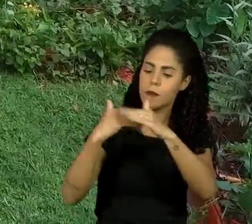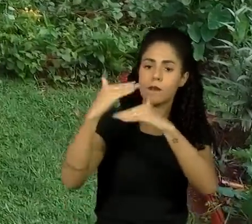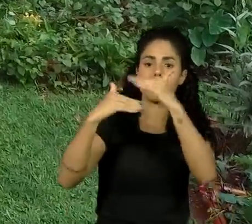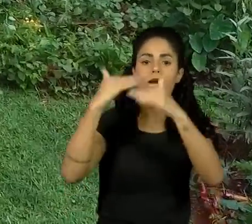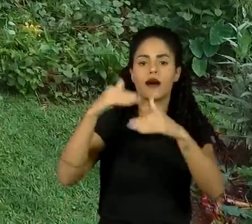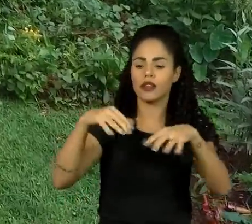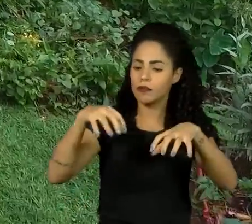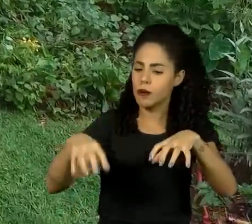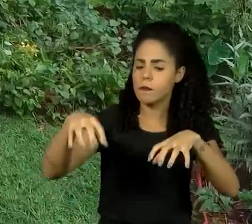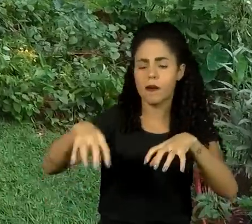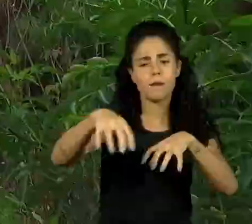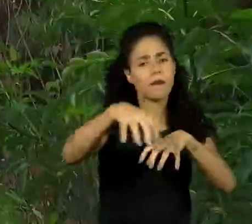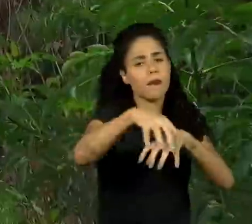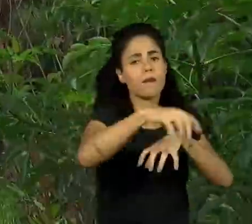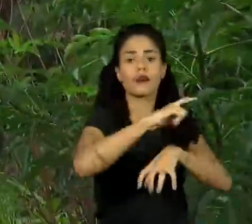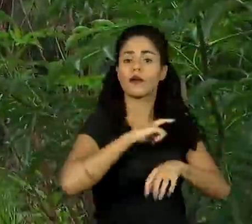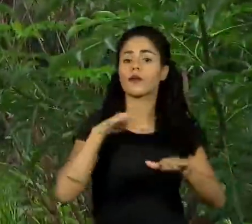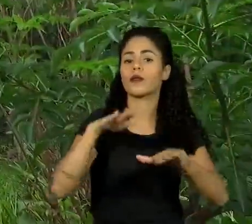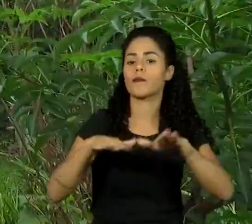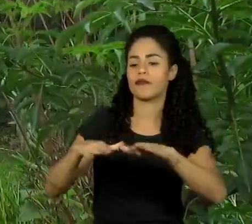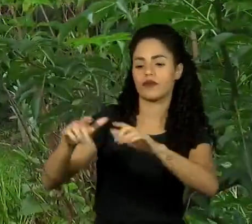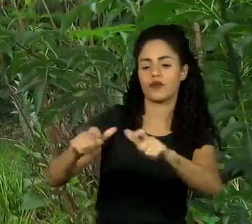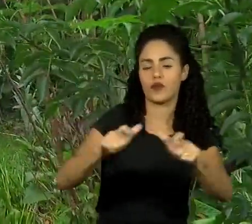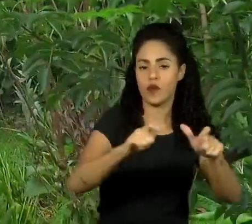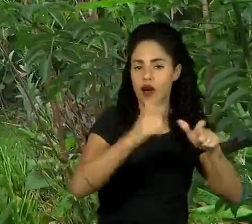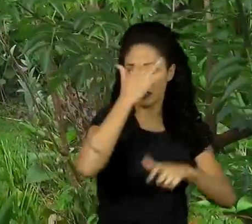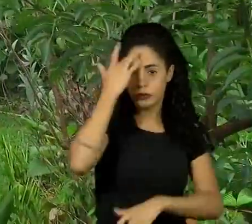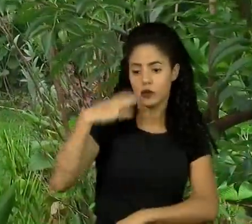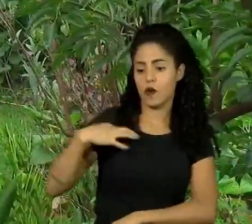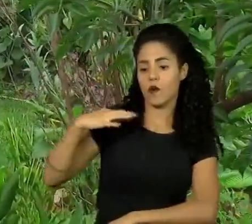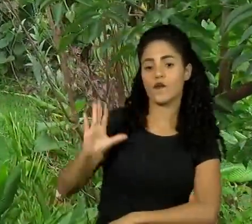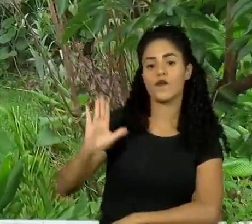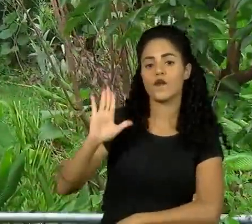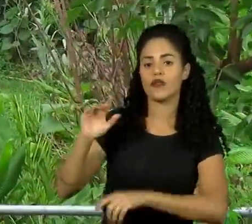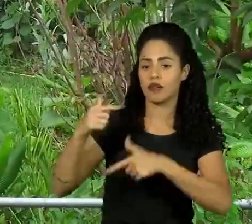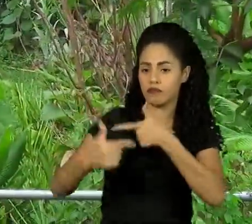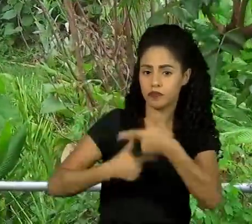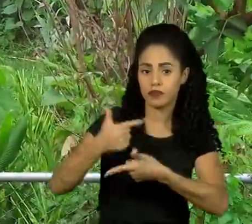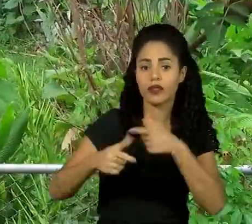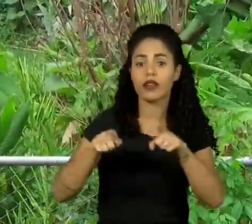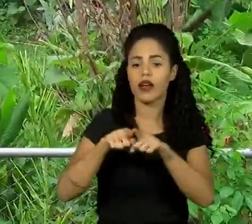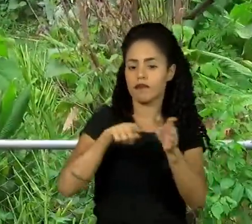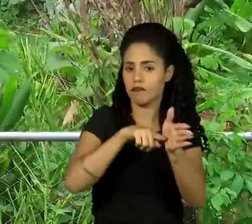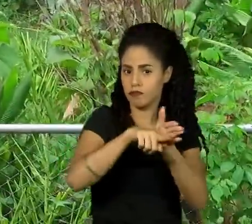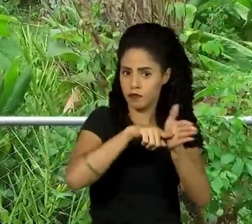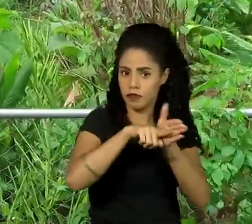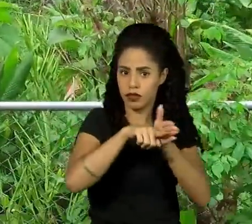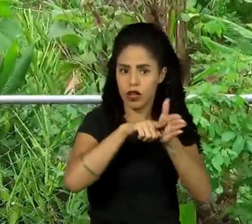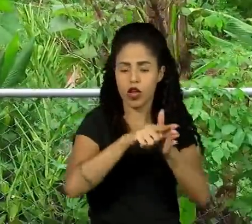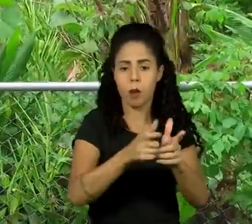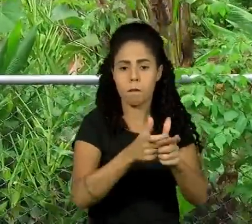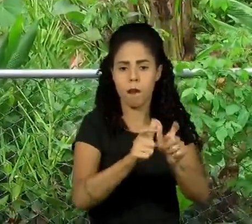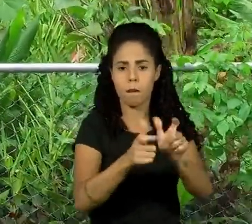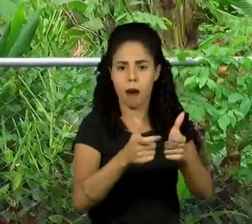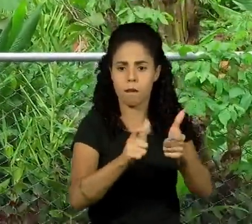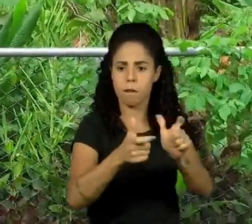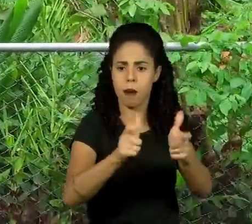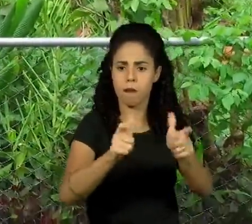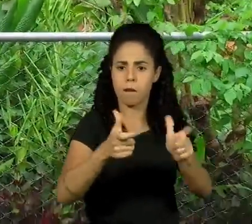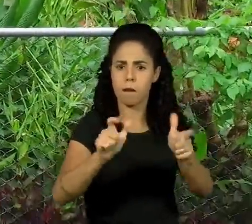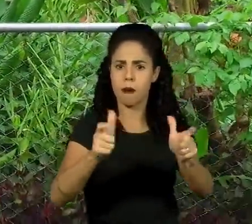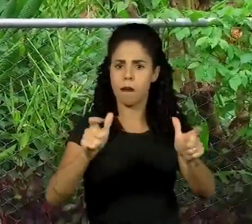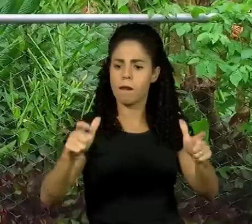recuam conforme a disponibilidade dos voluntários. Para os pesquisadores, a expansão delas em todas as